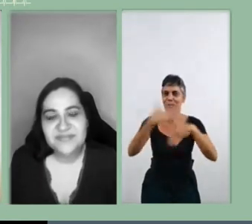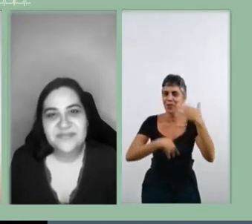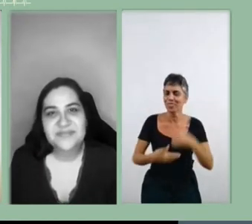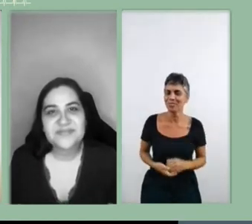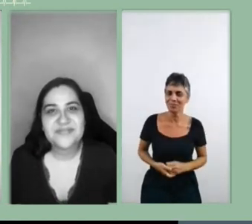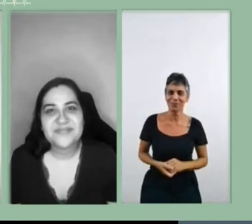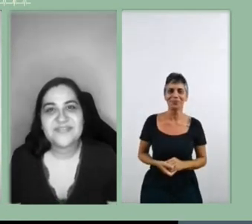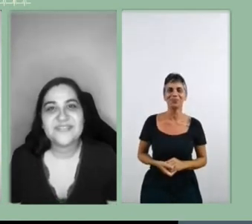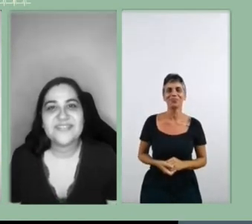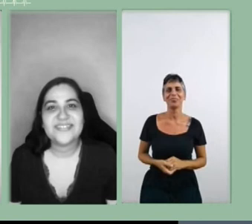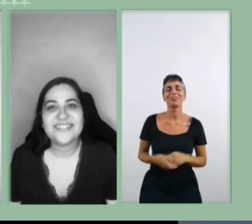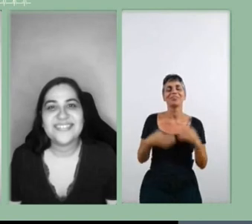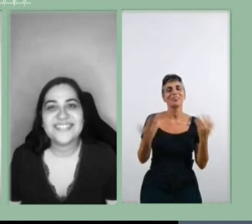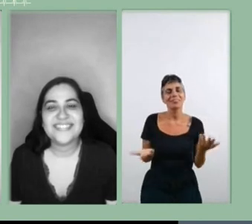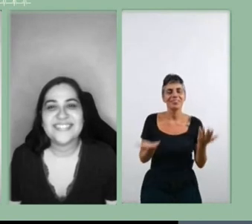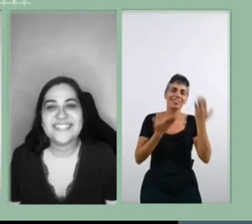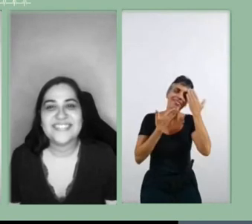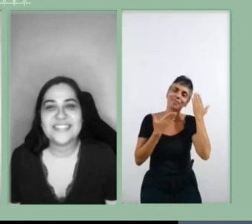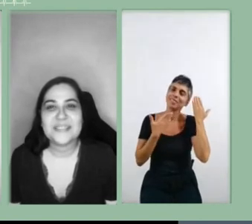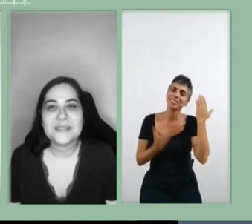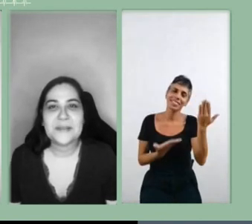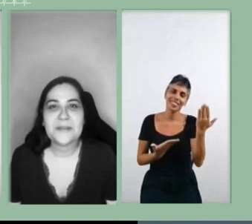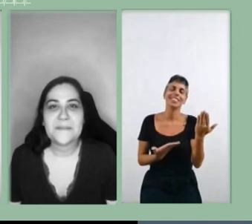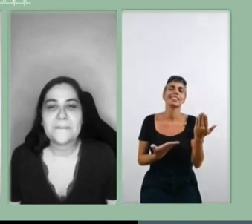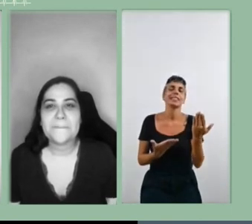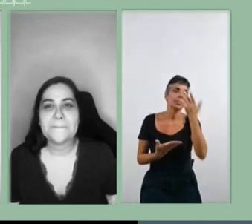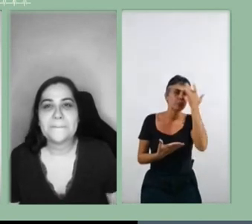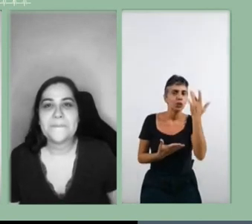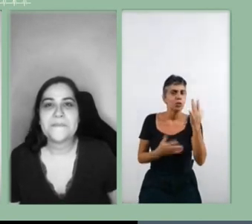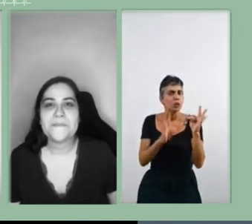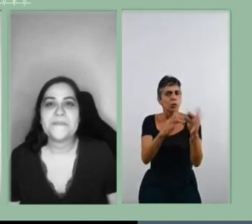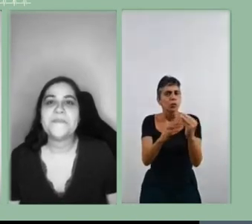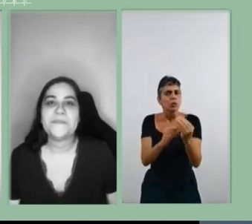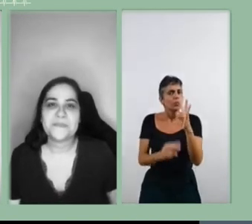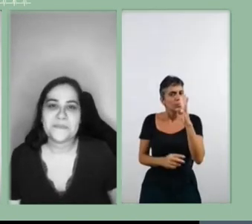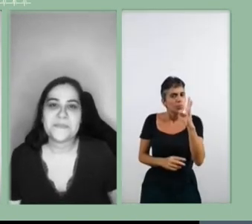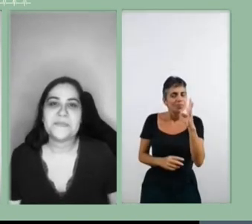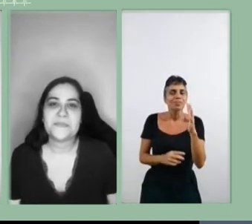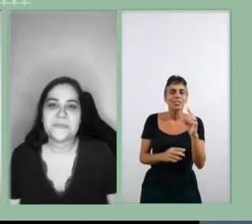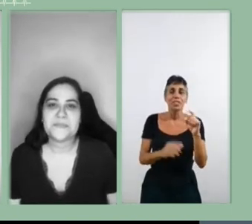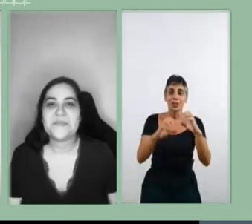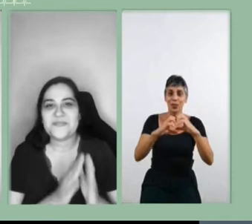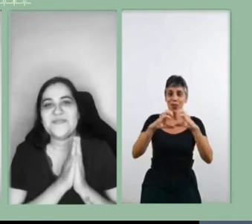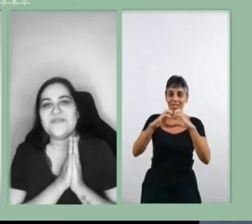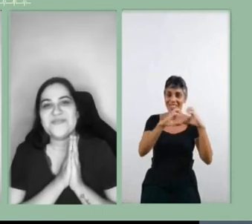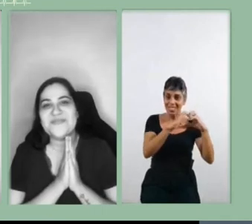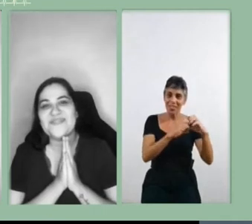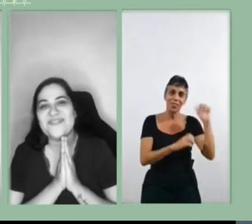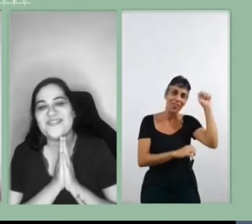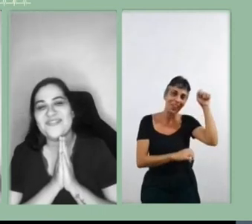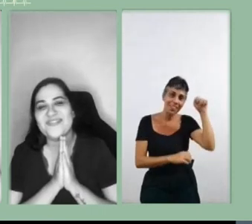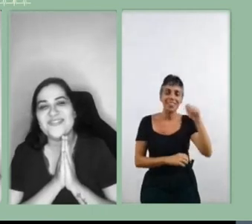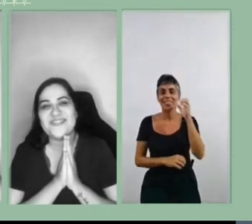Que legal. Gente, obrigada a todo mundo, audiência. Mandem aí coraçõezinhos para Cris, para Aline, para a doutora